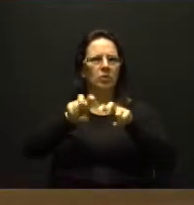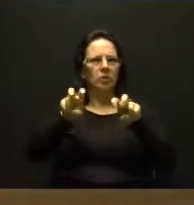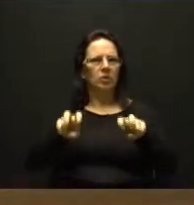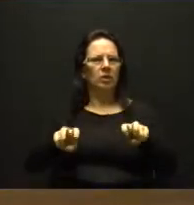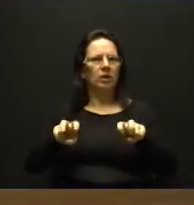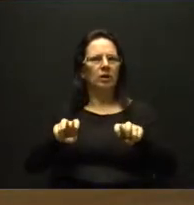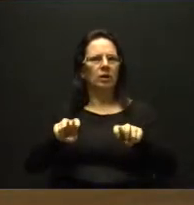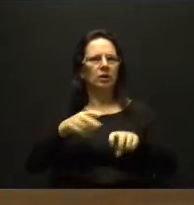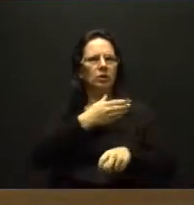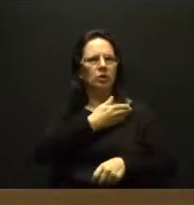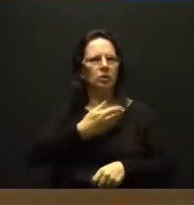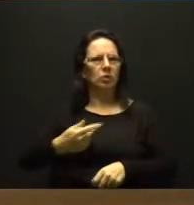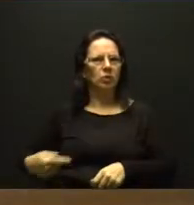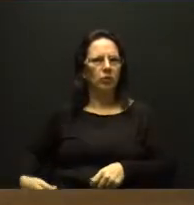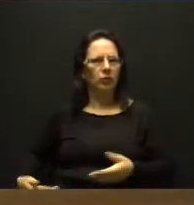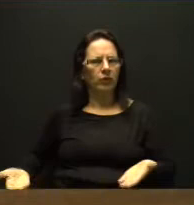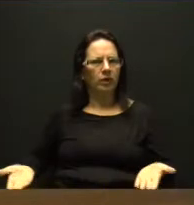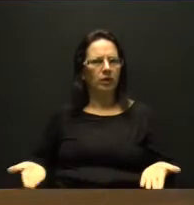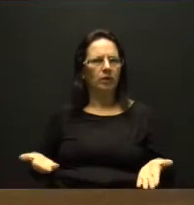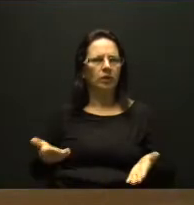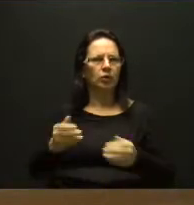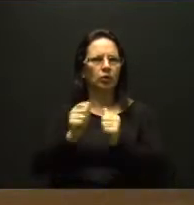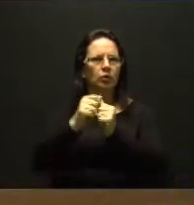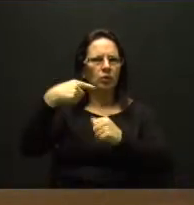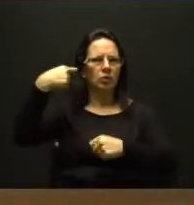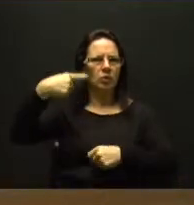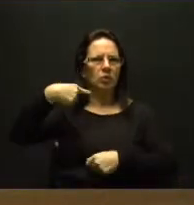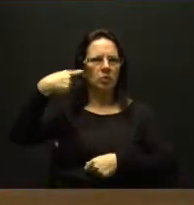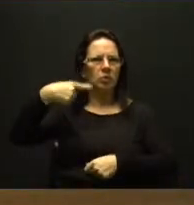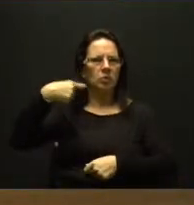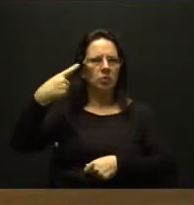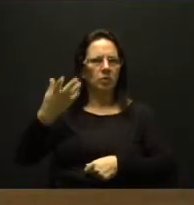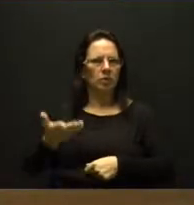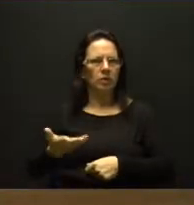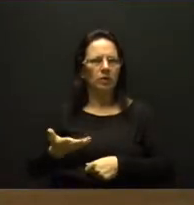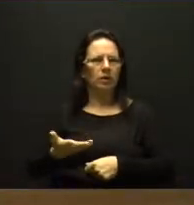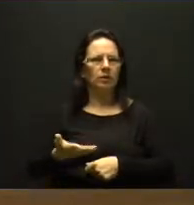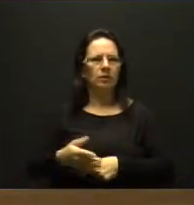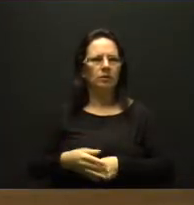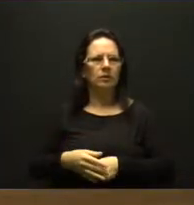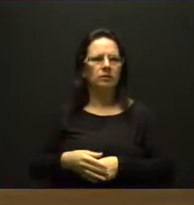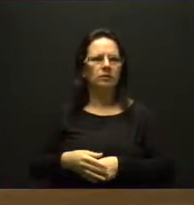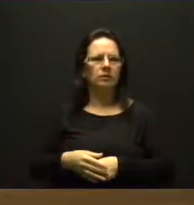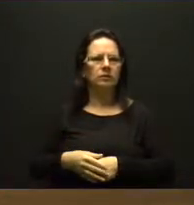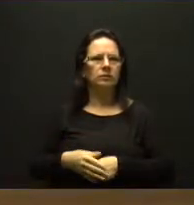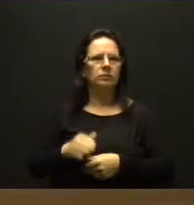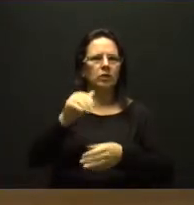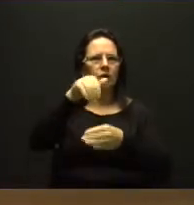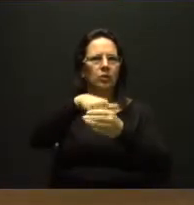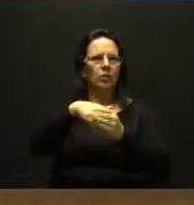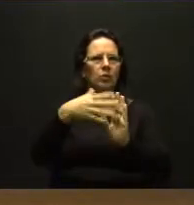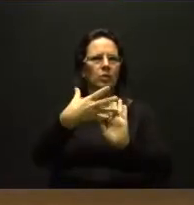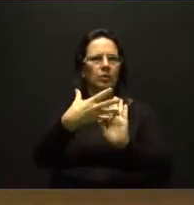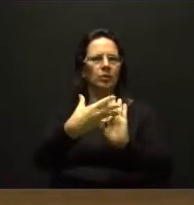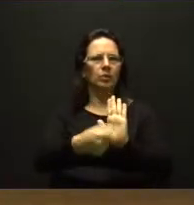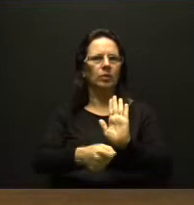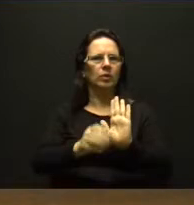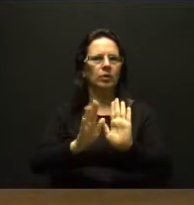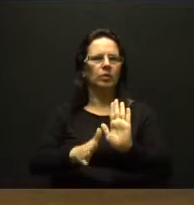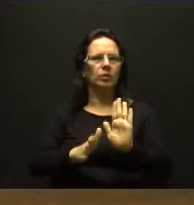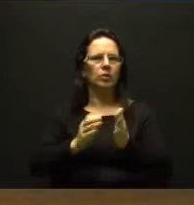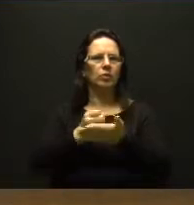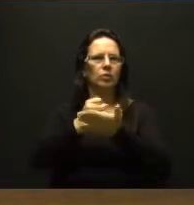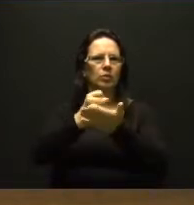certeza com o voto daqueles deputados que estão lá não está aqui o meu voto favorável e já declarou apoio